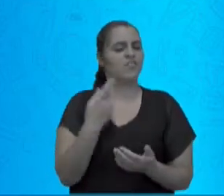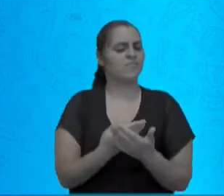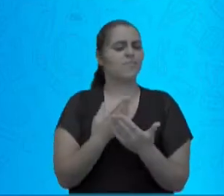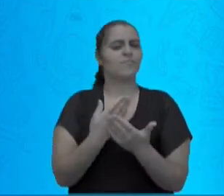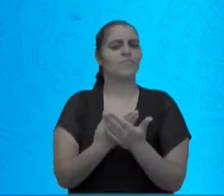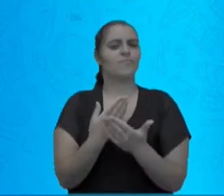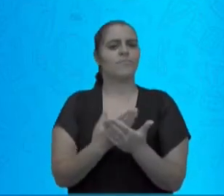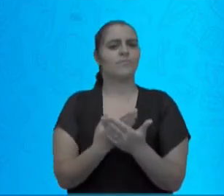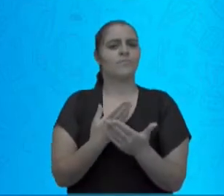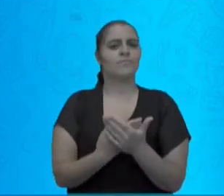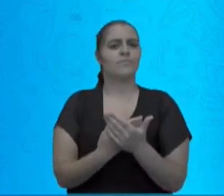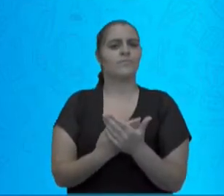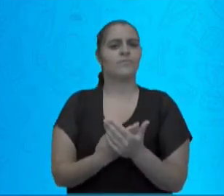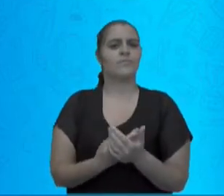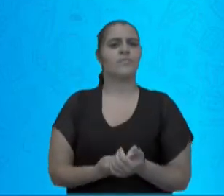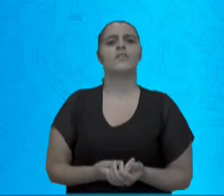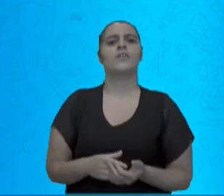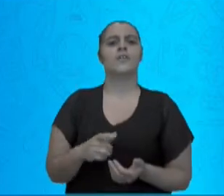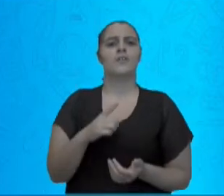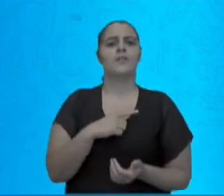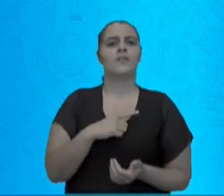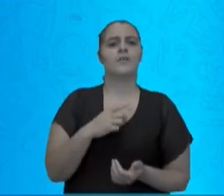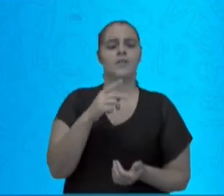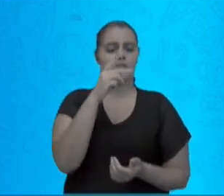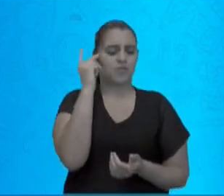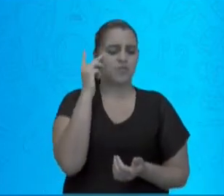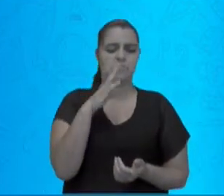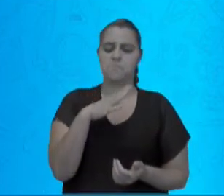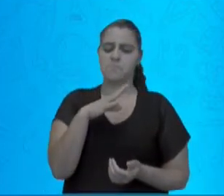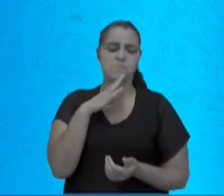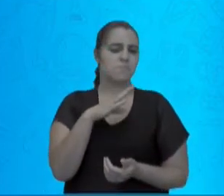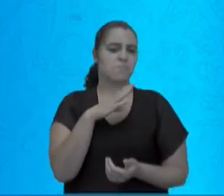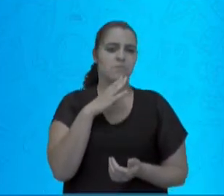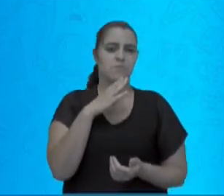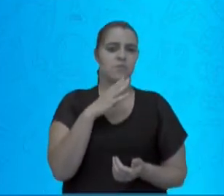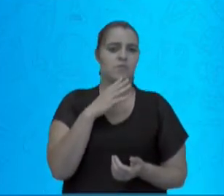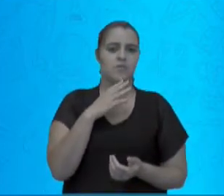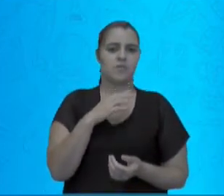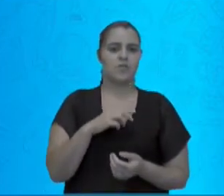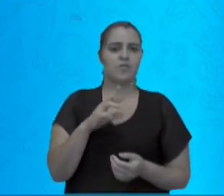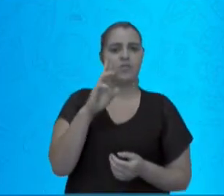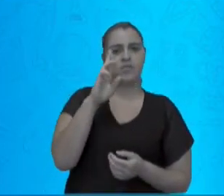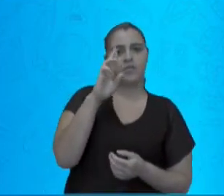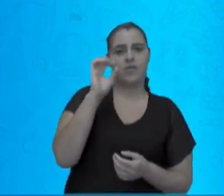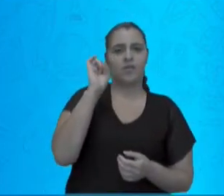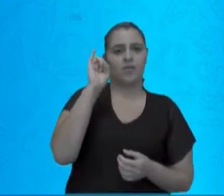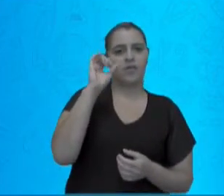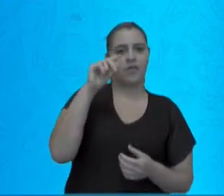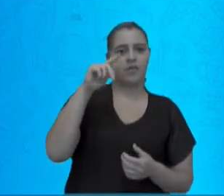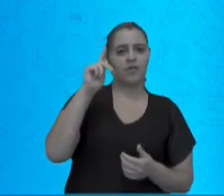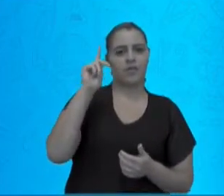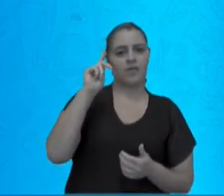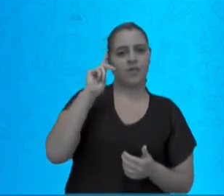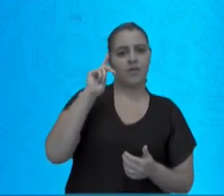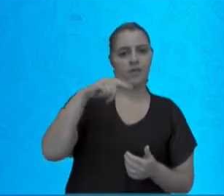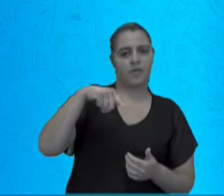estudar. Tem gente que não conhece as riquezas que esse país tem.